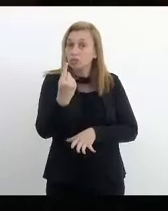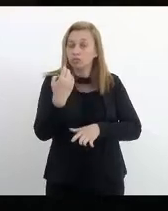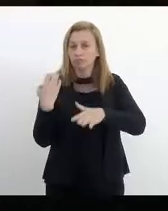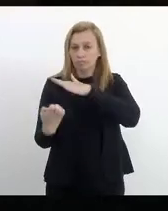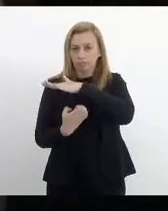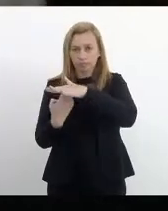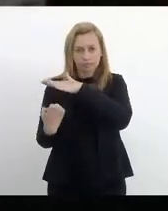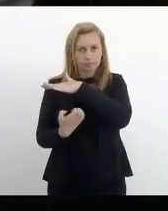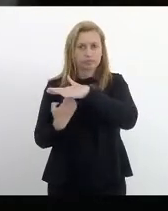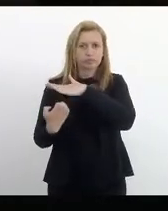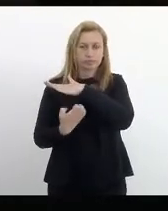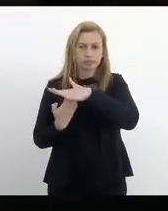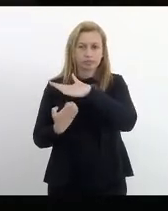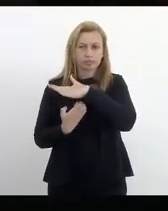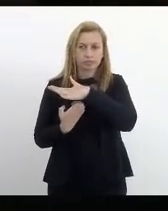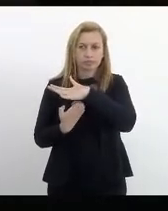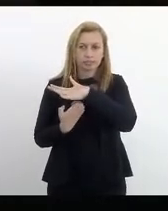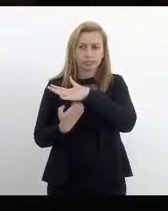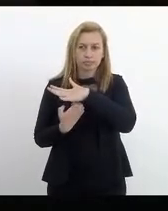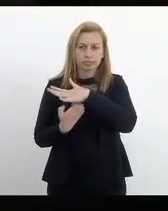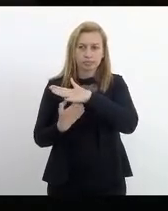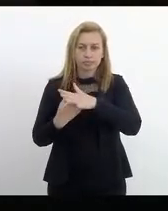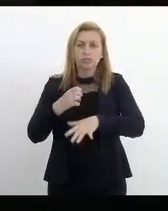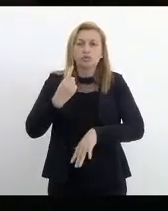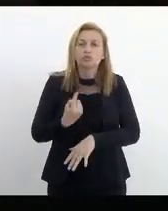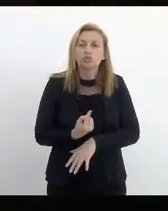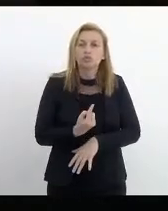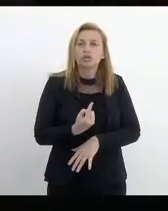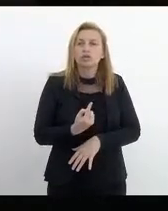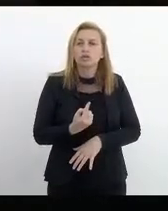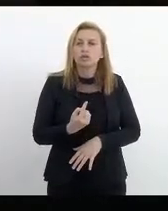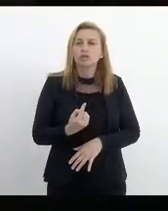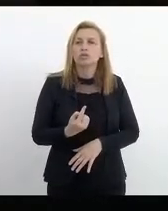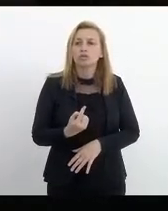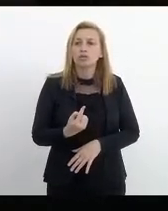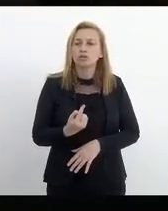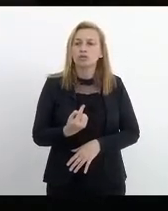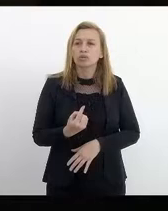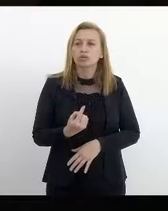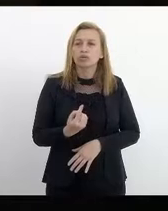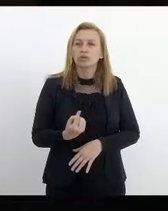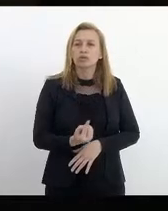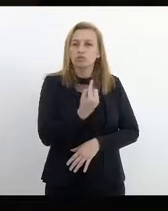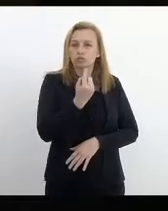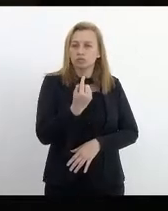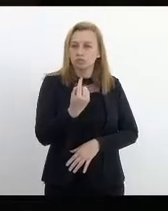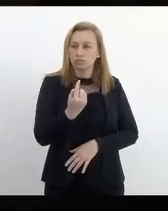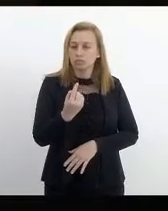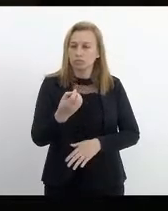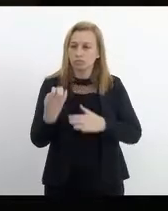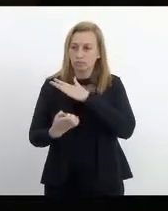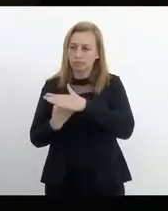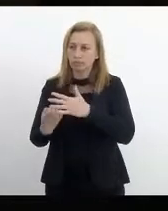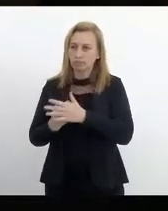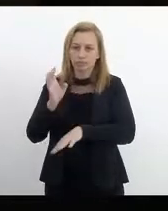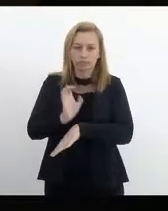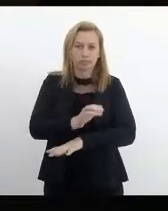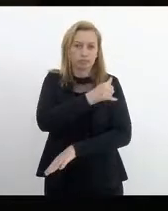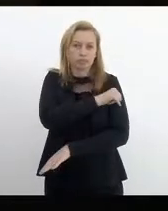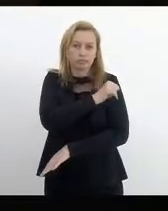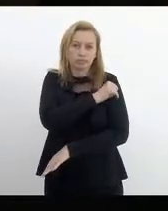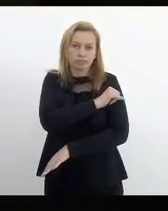empresa que era uma das únicas empresas do Estado do Rio de Janeiro que dá valor então